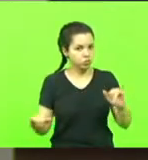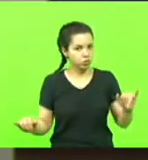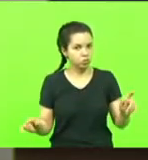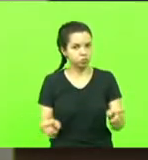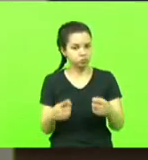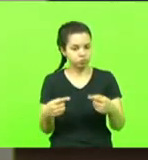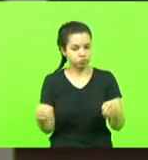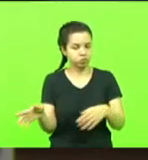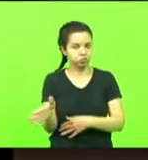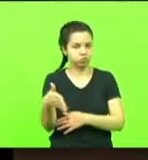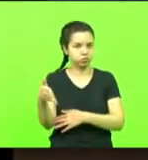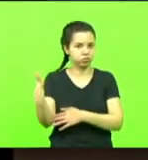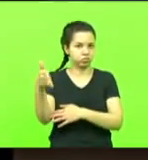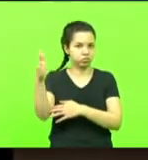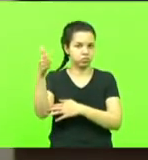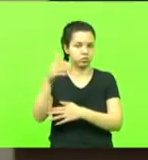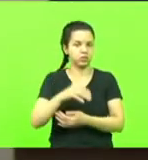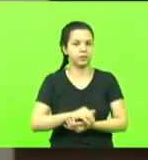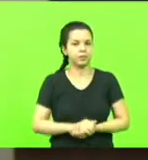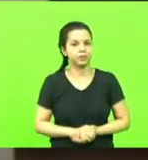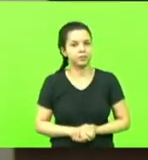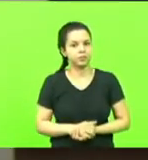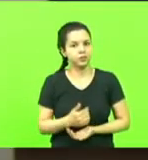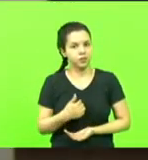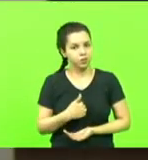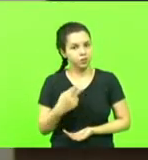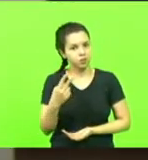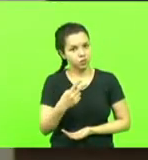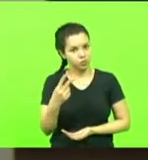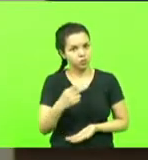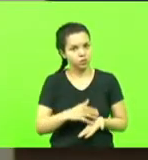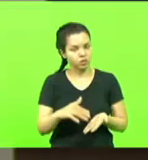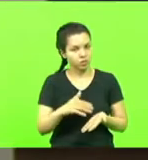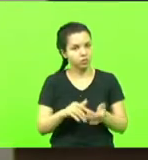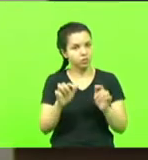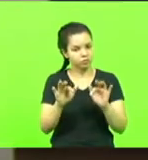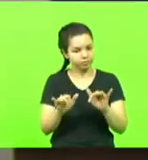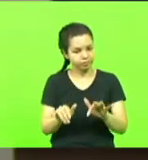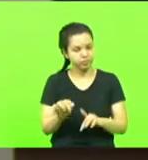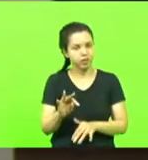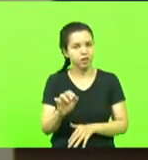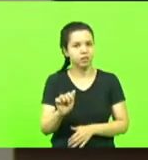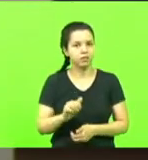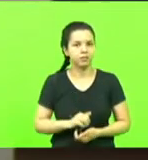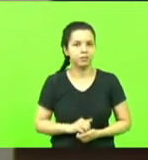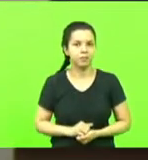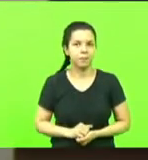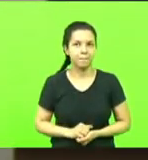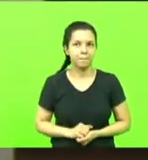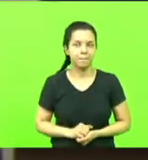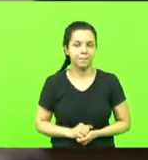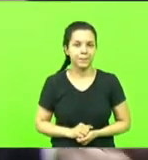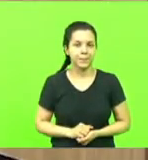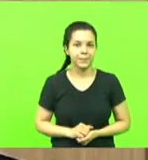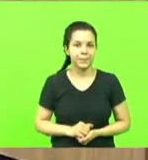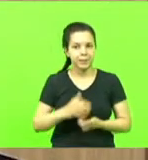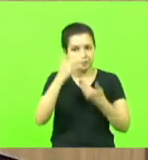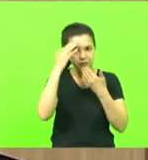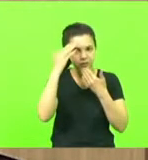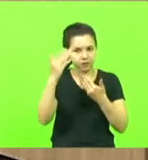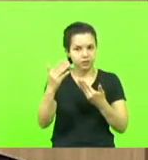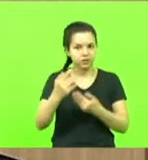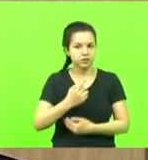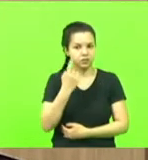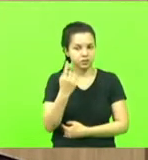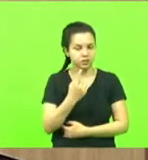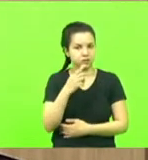Santa Catarina. Para constar, eu, segundo o secretário, lavrei a presente ata. Obrigado, senhor deputado. Lida